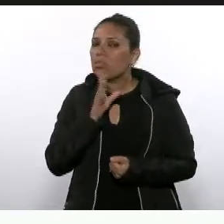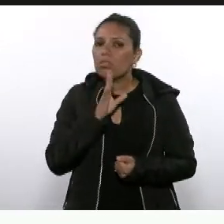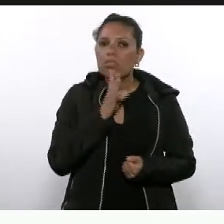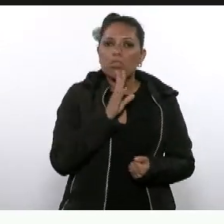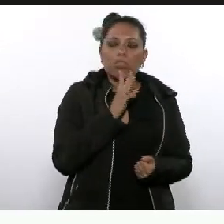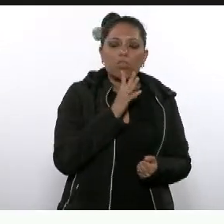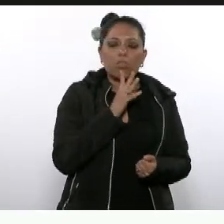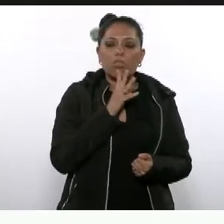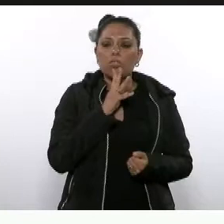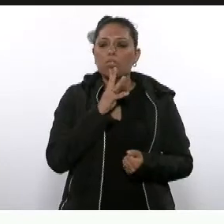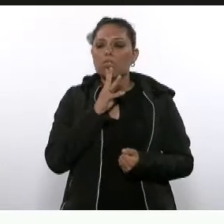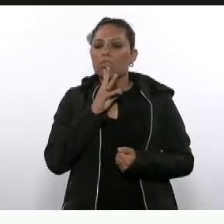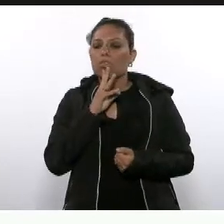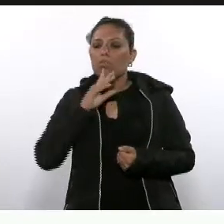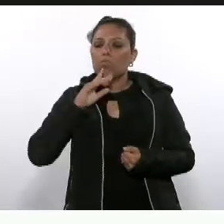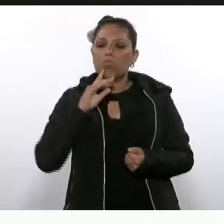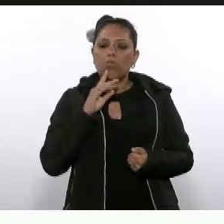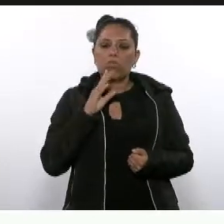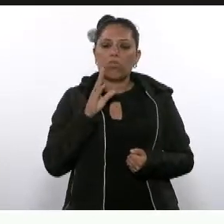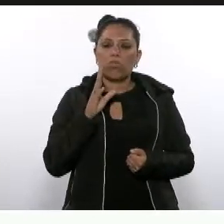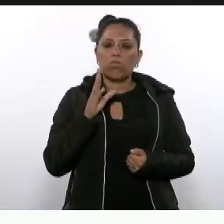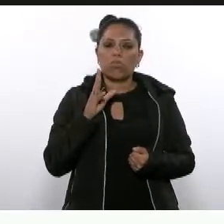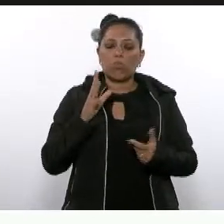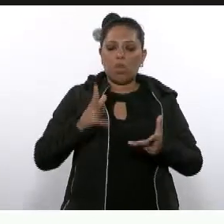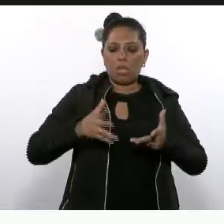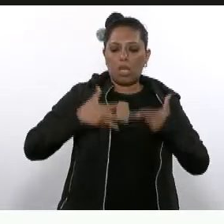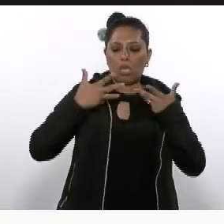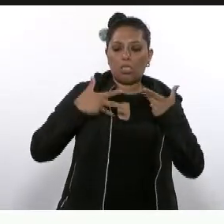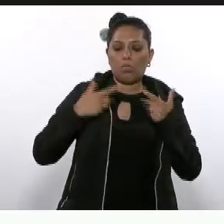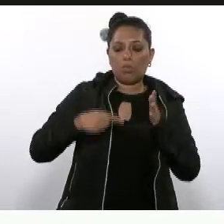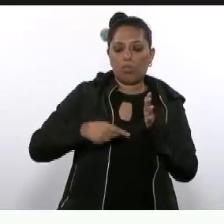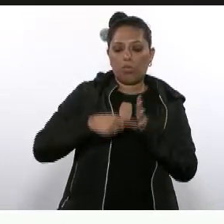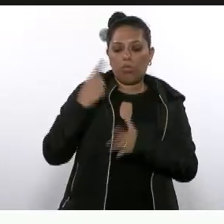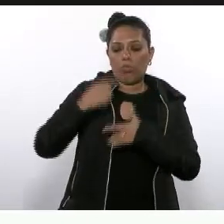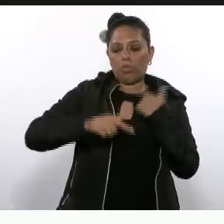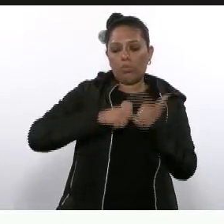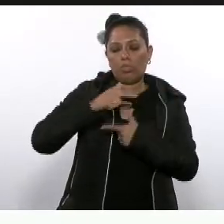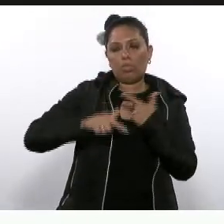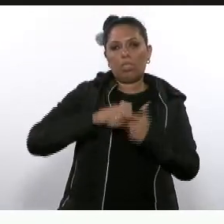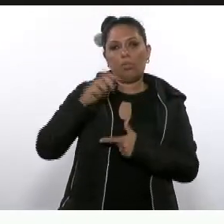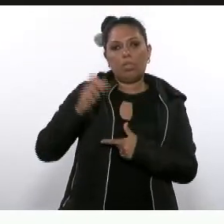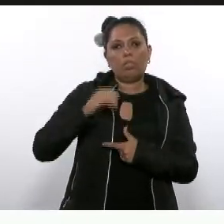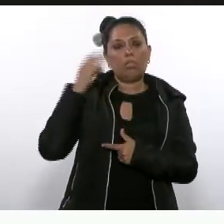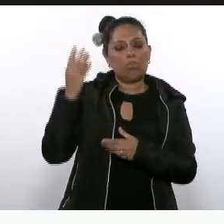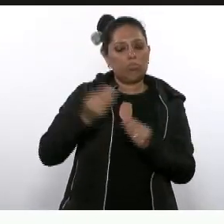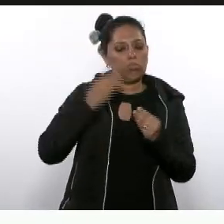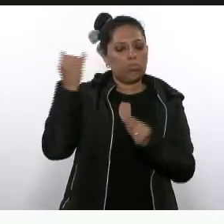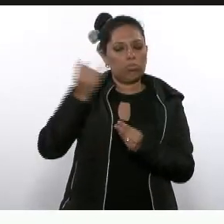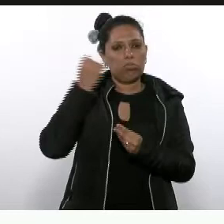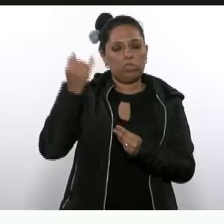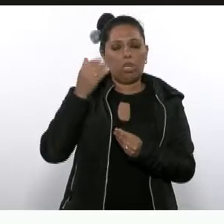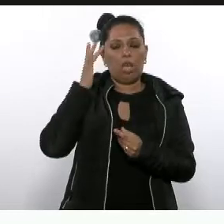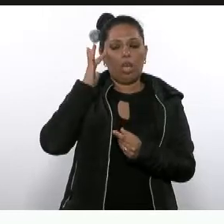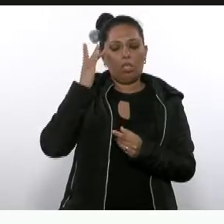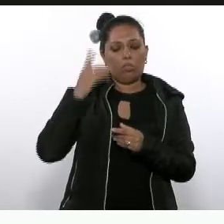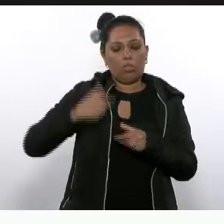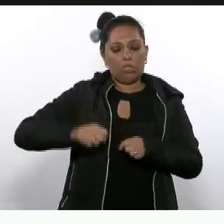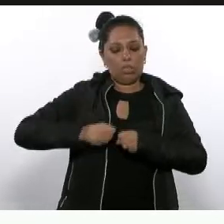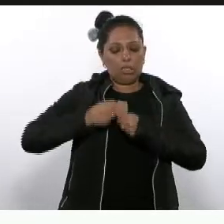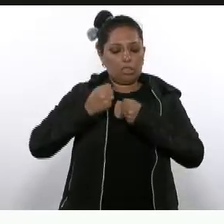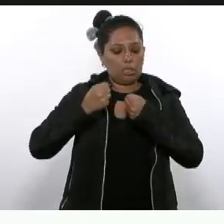a ousadia de um primeiro mandato, que é sempre muito importante. E acho que a grande vitória